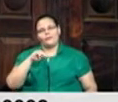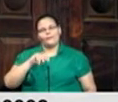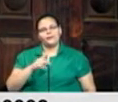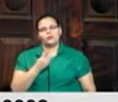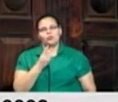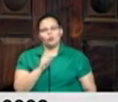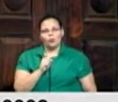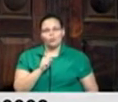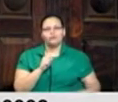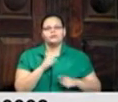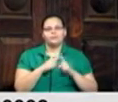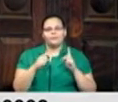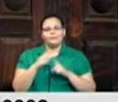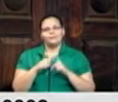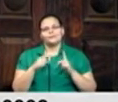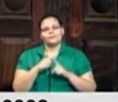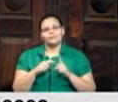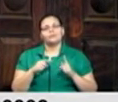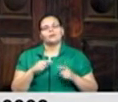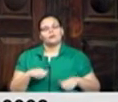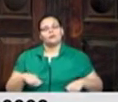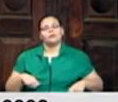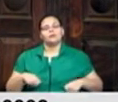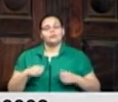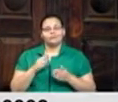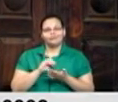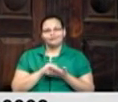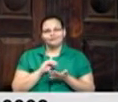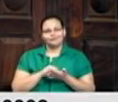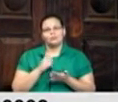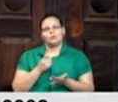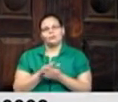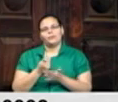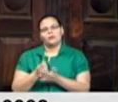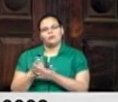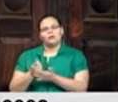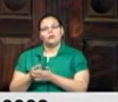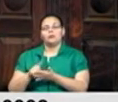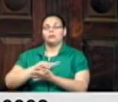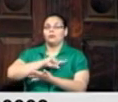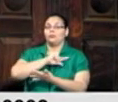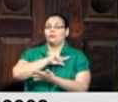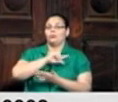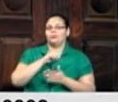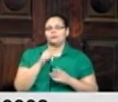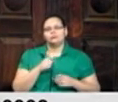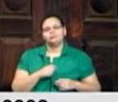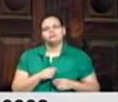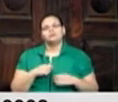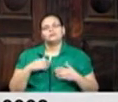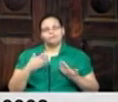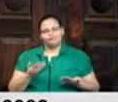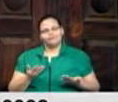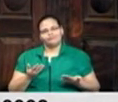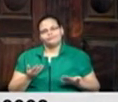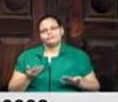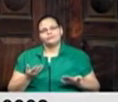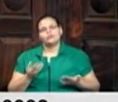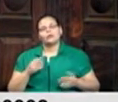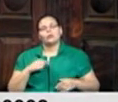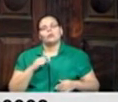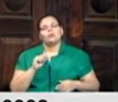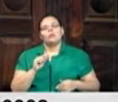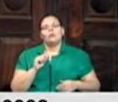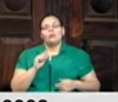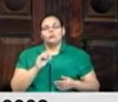3,5 bilhões de restos a pagar de exercícios anteriores. E